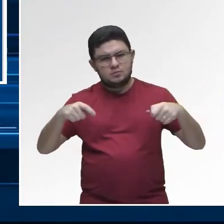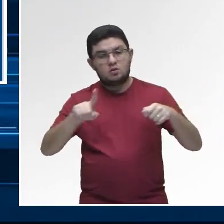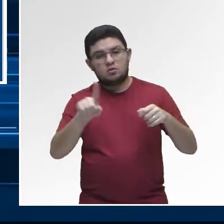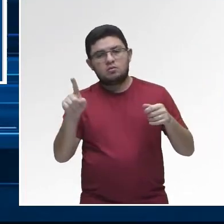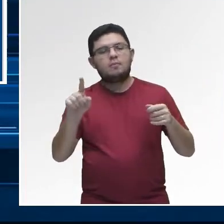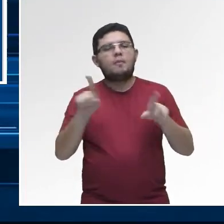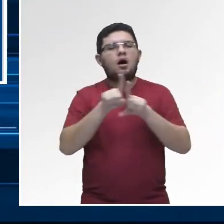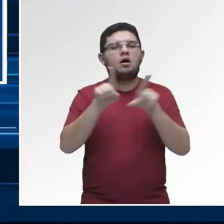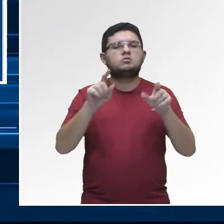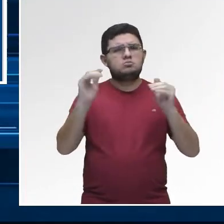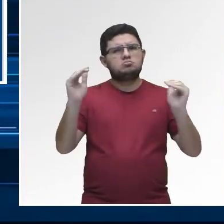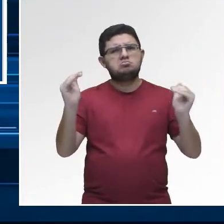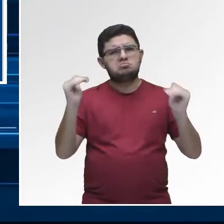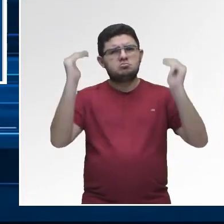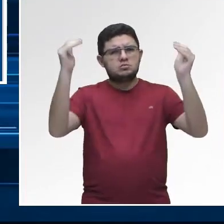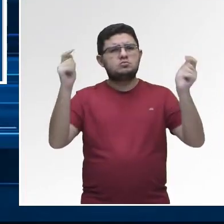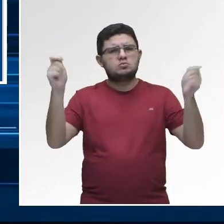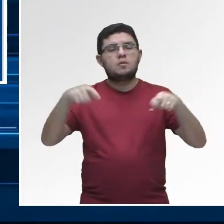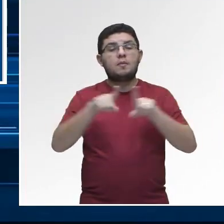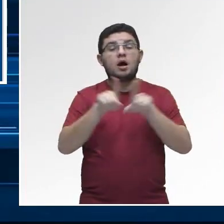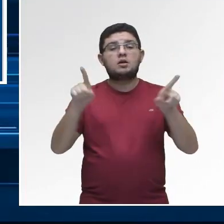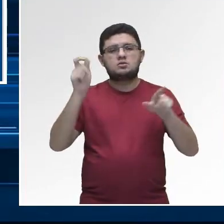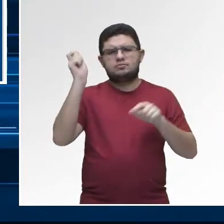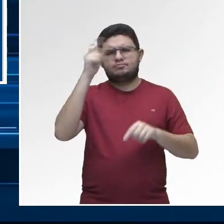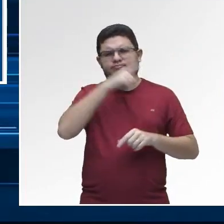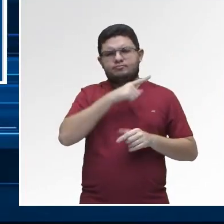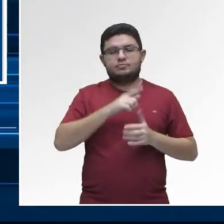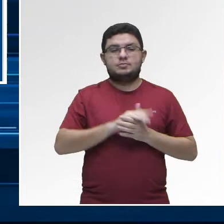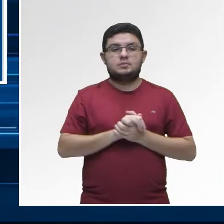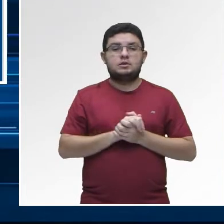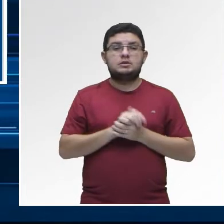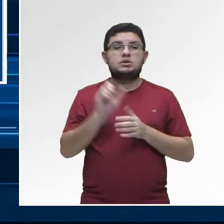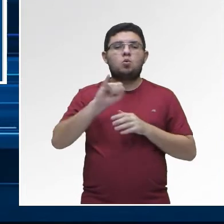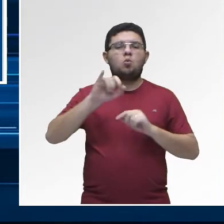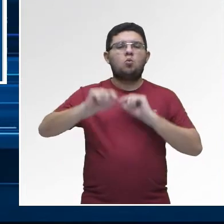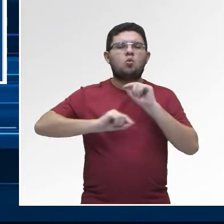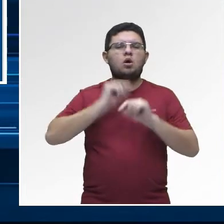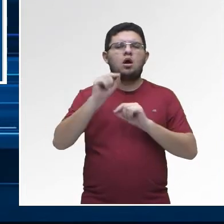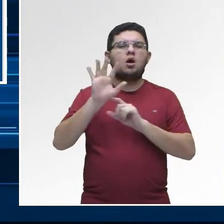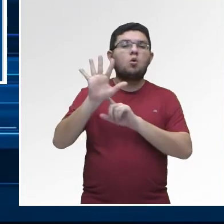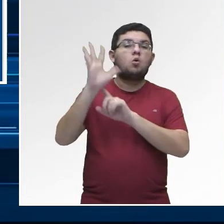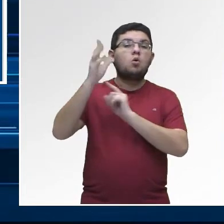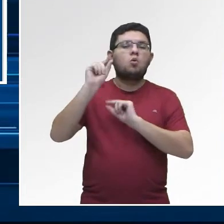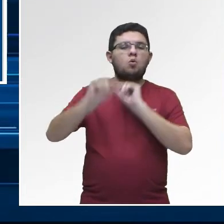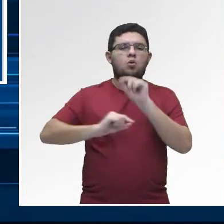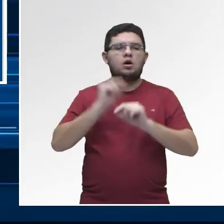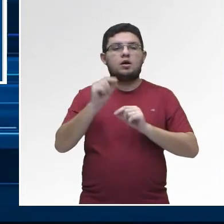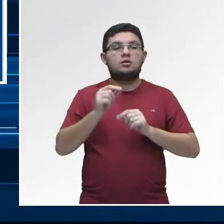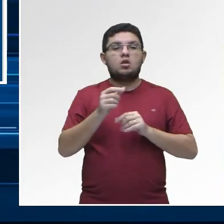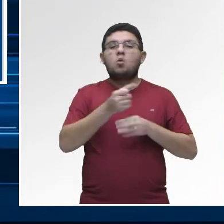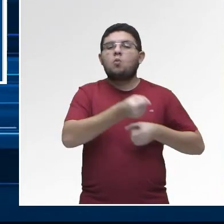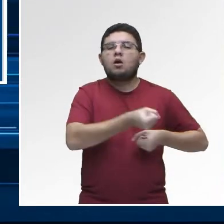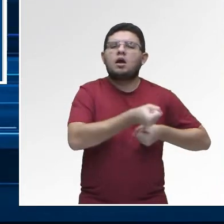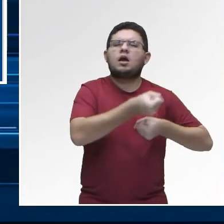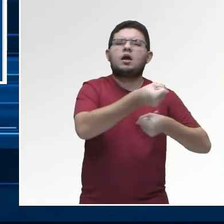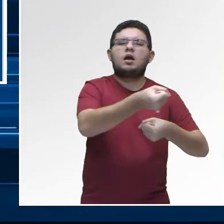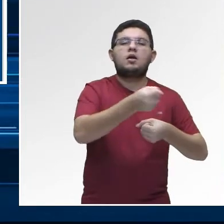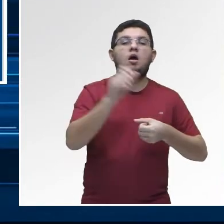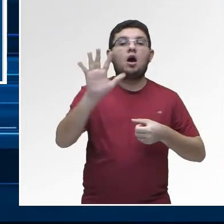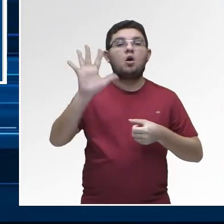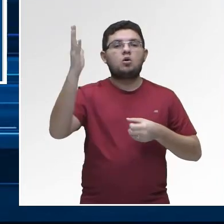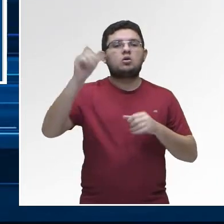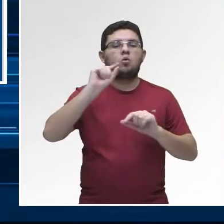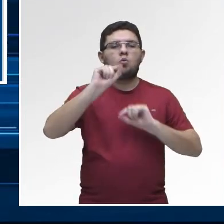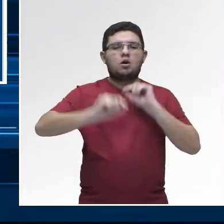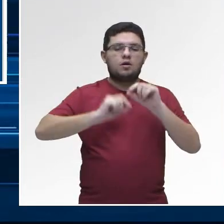difícil. Só quando acontecia, por exemplo, que você se tornava, por algum ato guerreiro, e você se tornava um